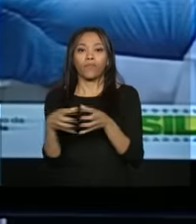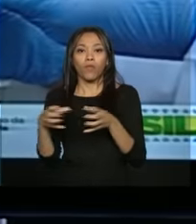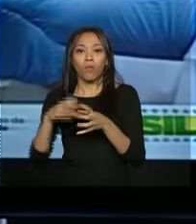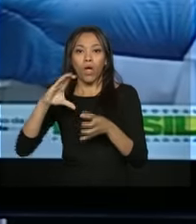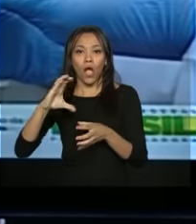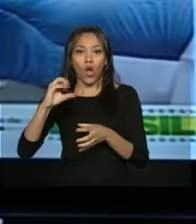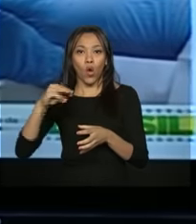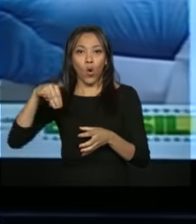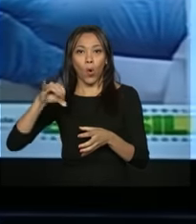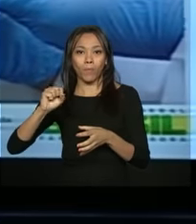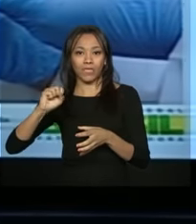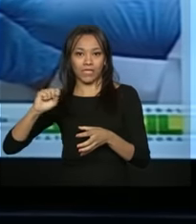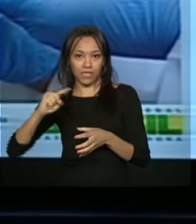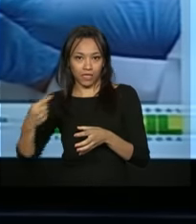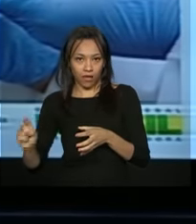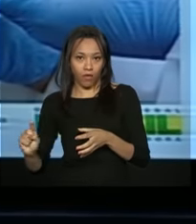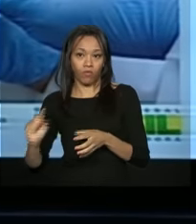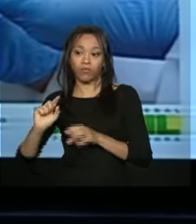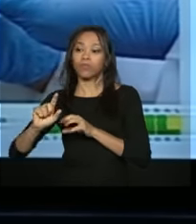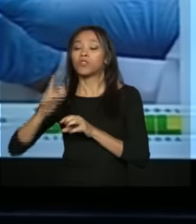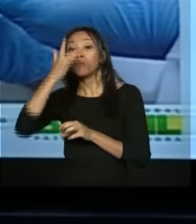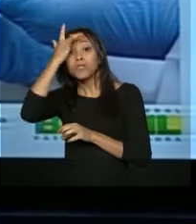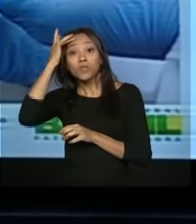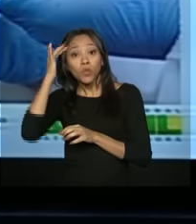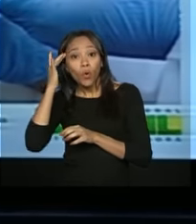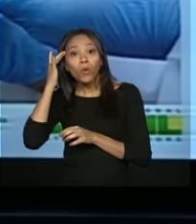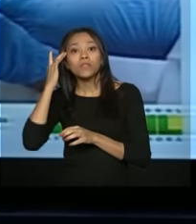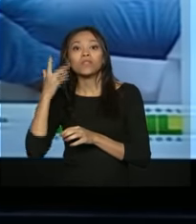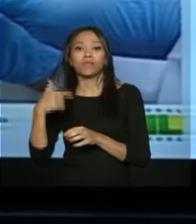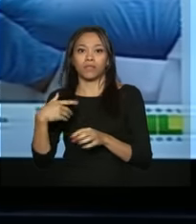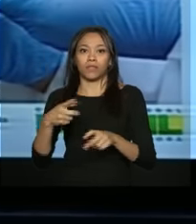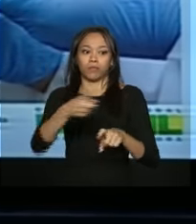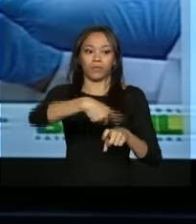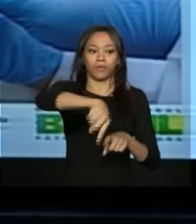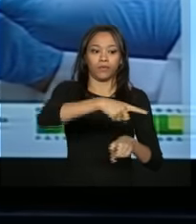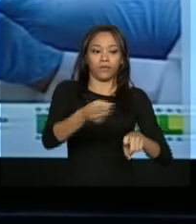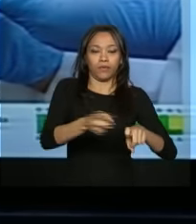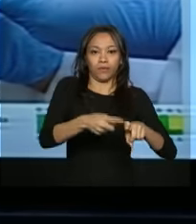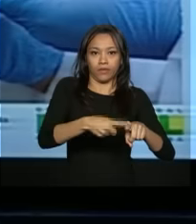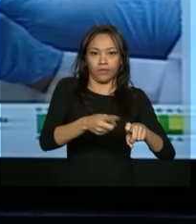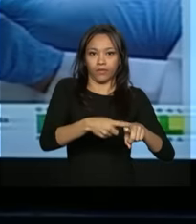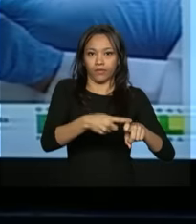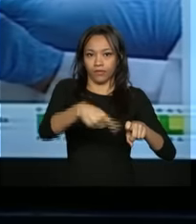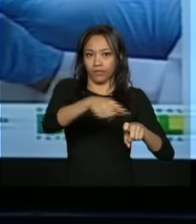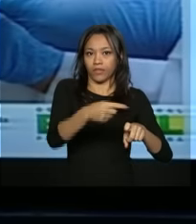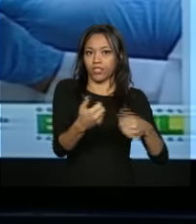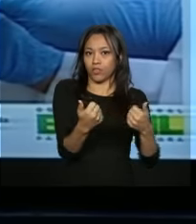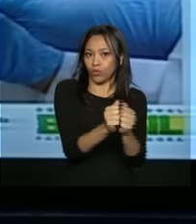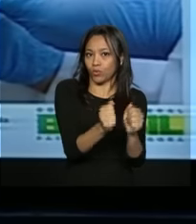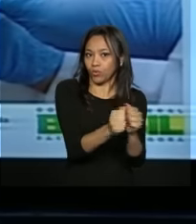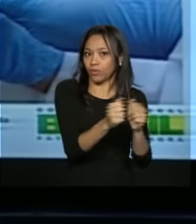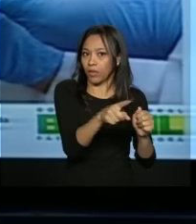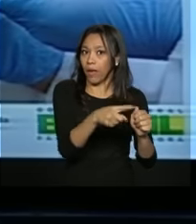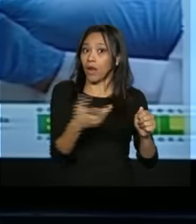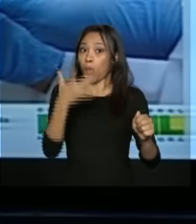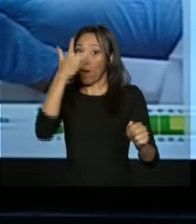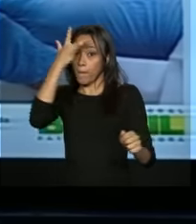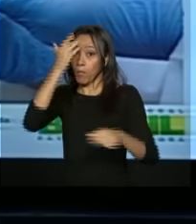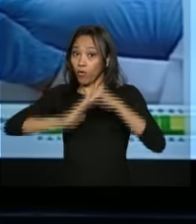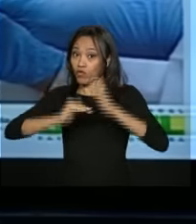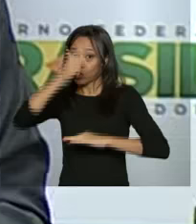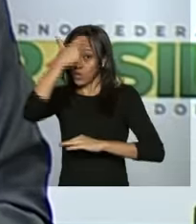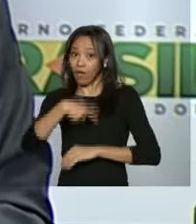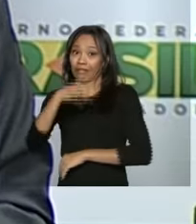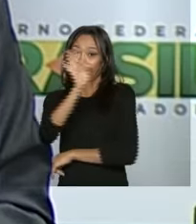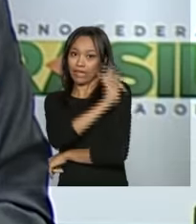inclusive com a colocação de pessoal no centro cirúrgico né E aí é a colocação não apenas do técnico que vai fornecer a